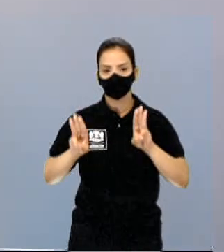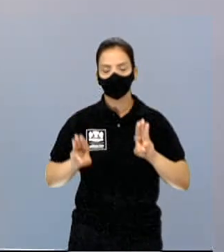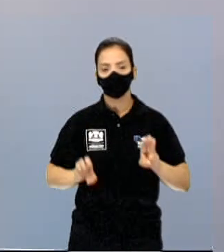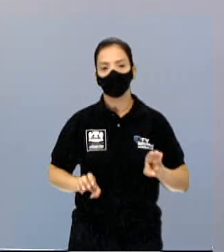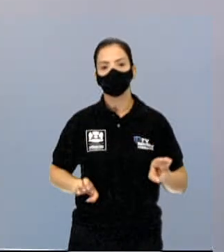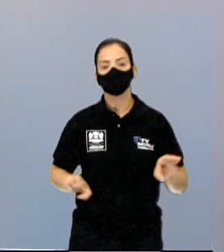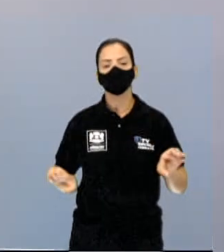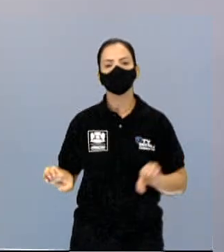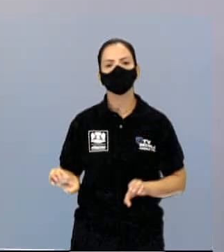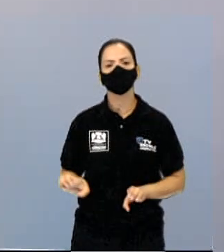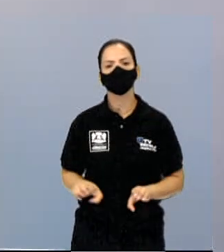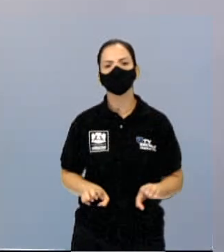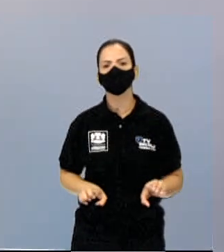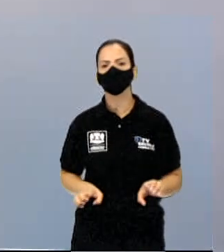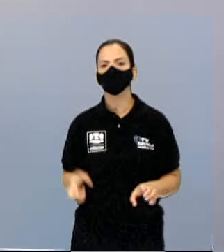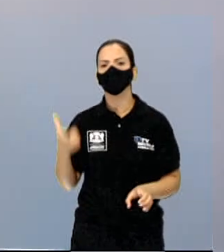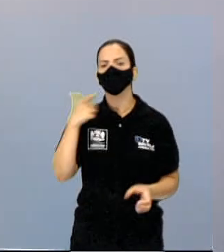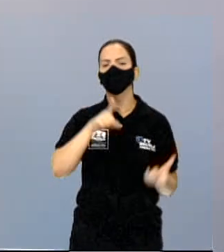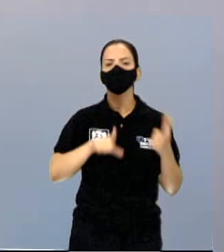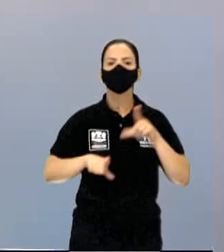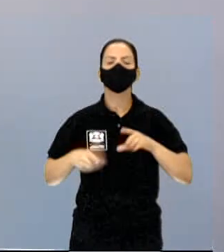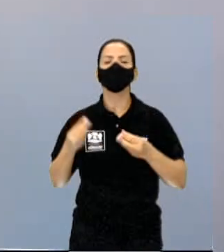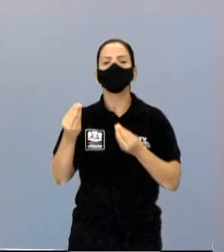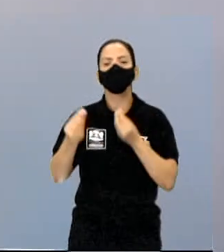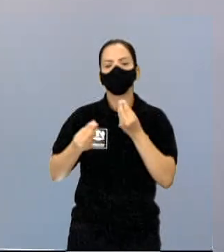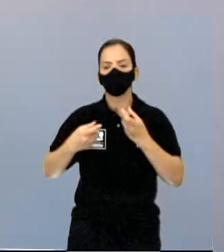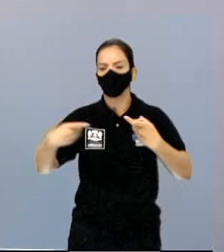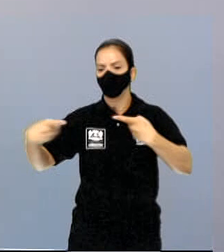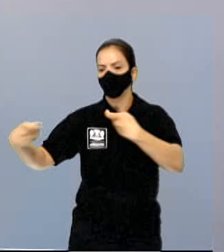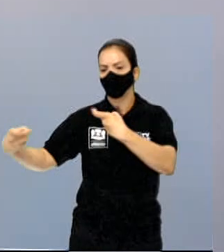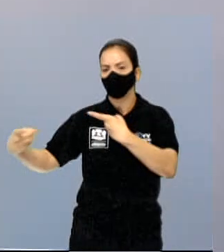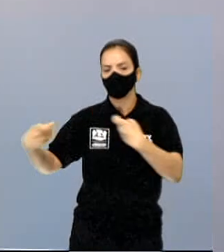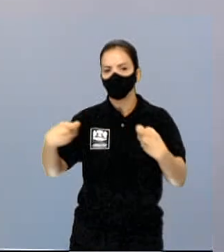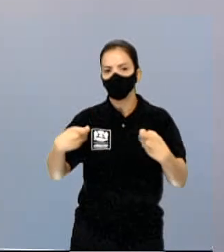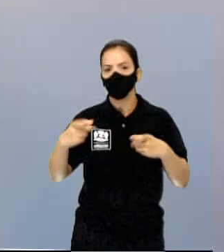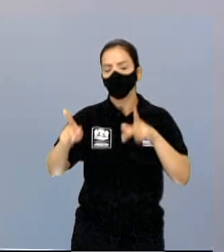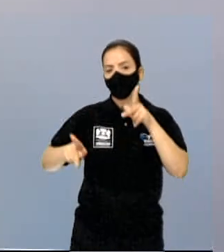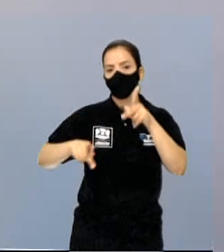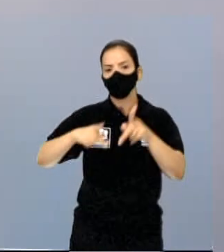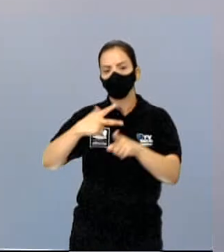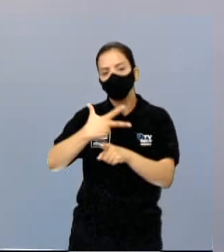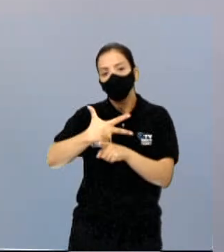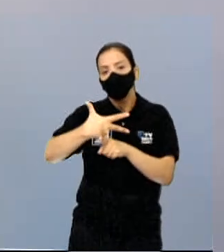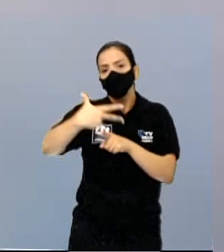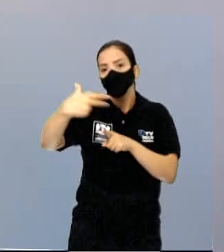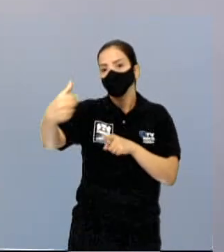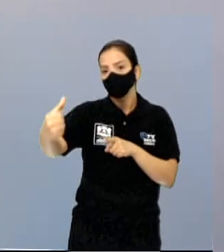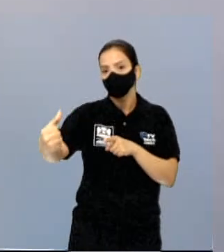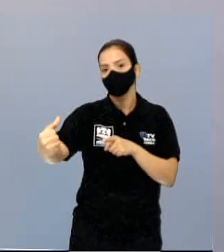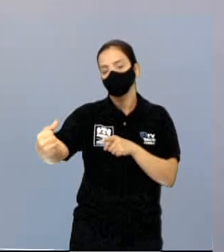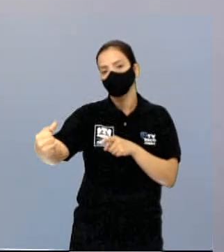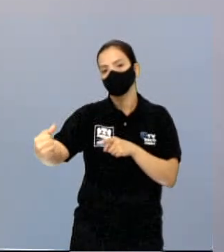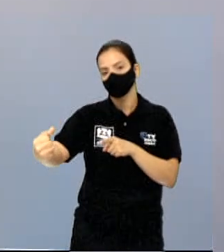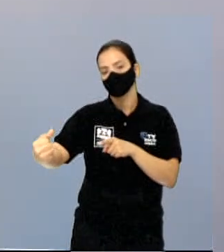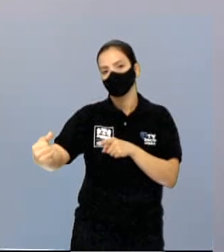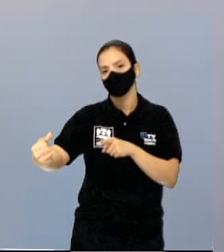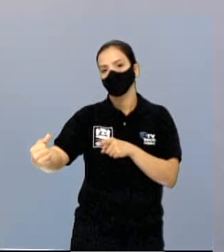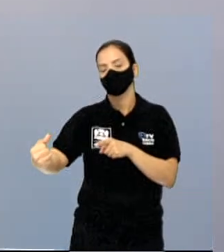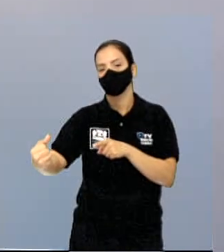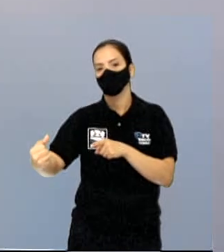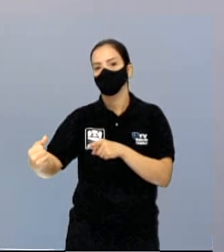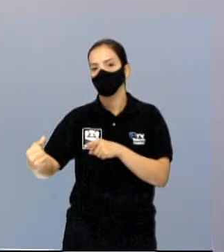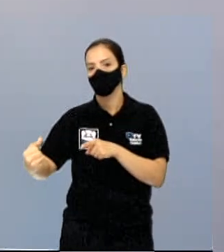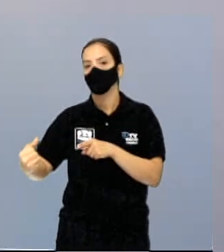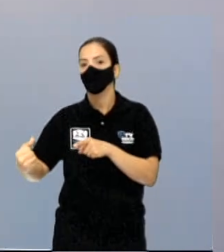eram adquiridos através das guerras, dos conflitos entre os povos. Então, quando os povos ali dominavam uns aos outros, eles